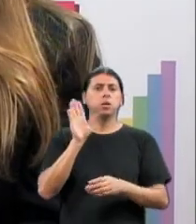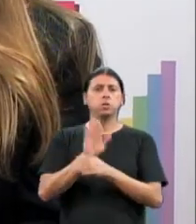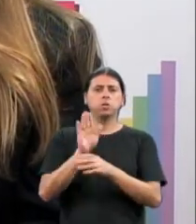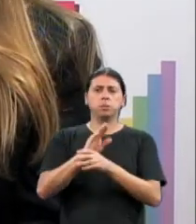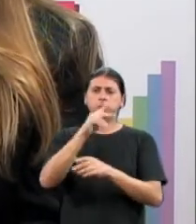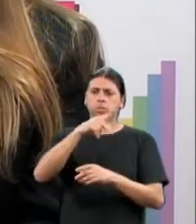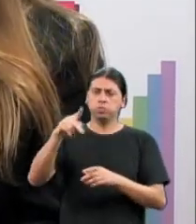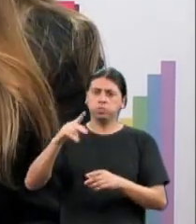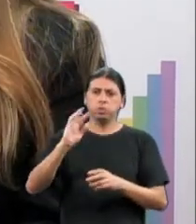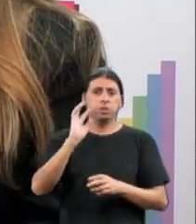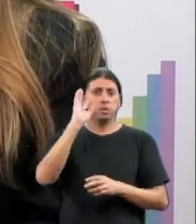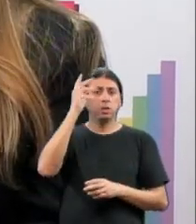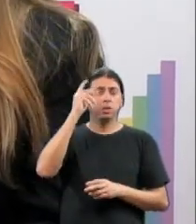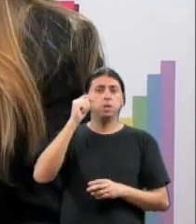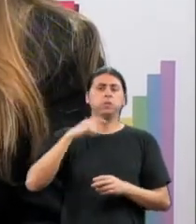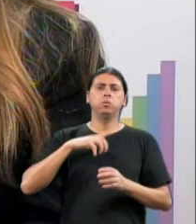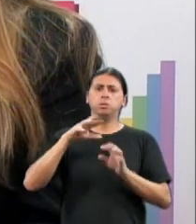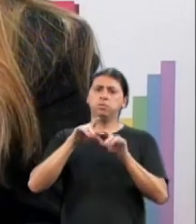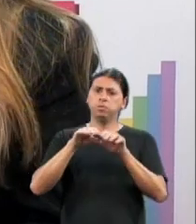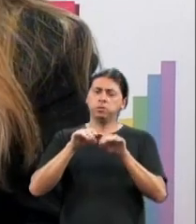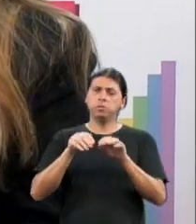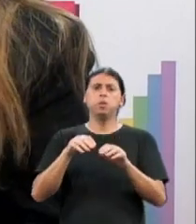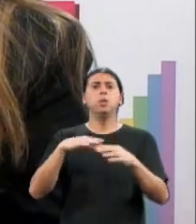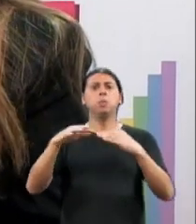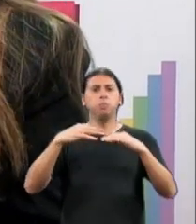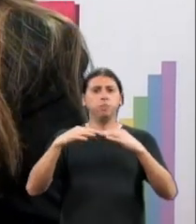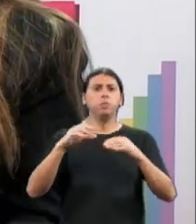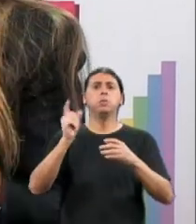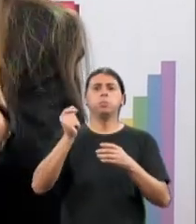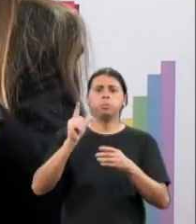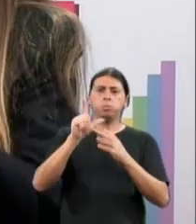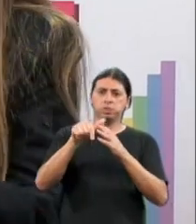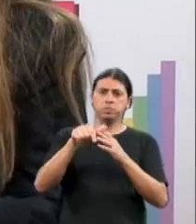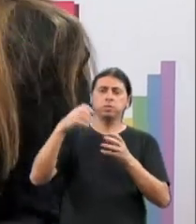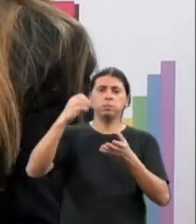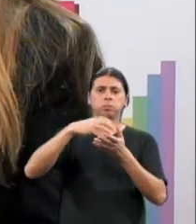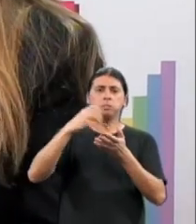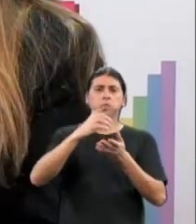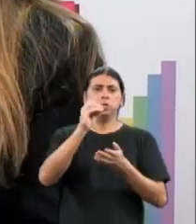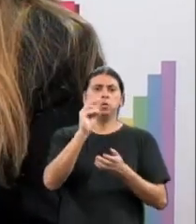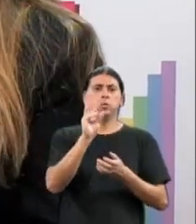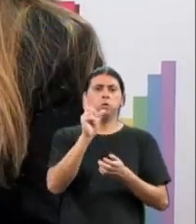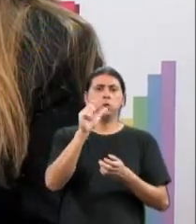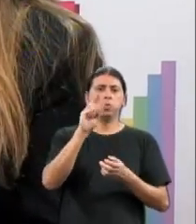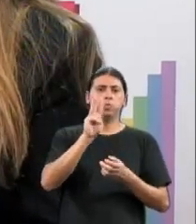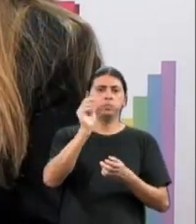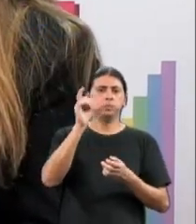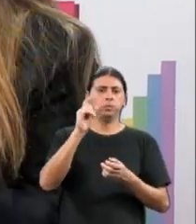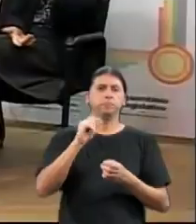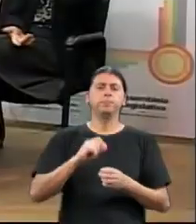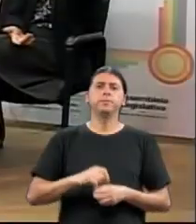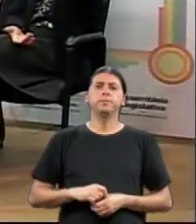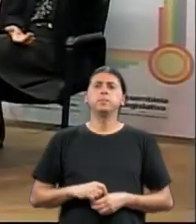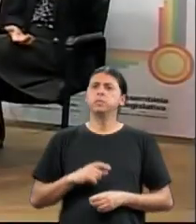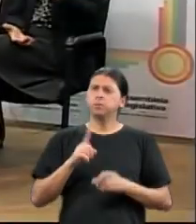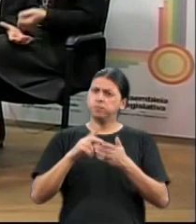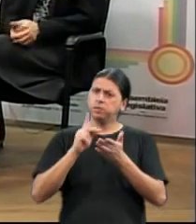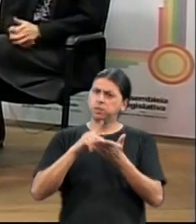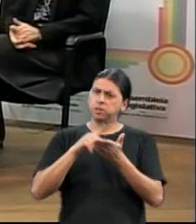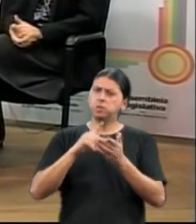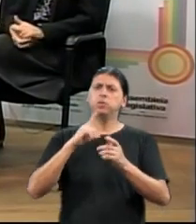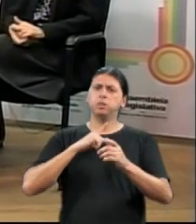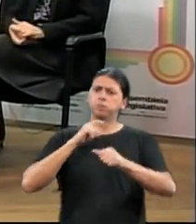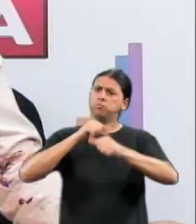a criar os aplicativos móveis para estarem baixando depois, para estarem usando nos seus tablets. É, então, na verdade, houve uma